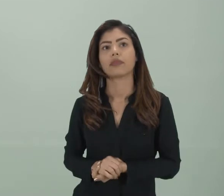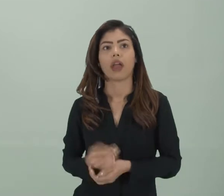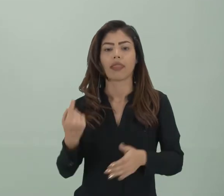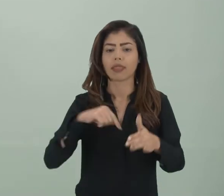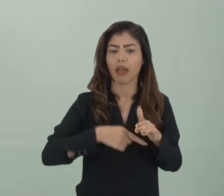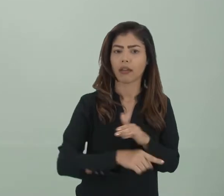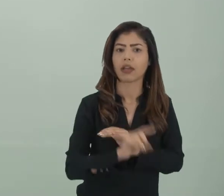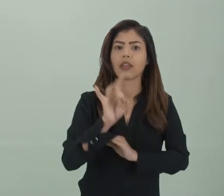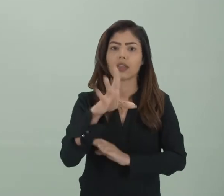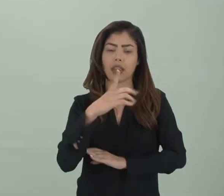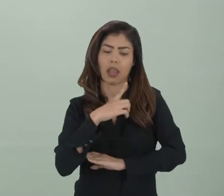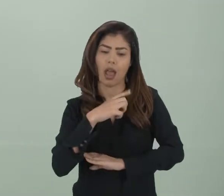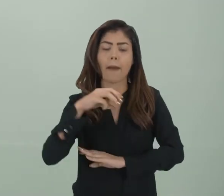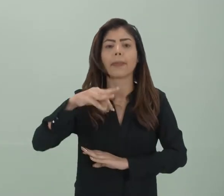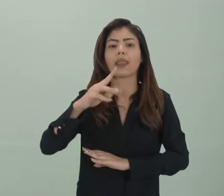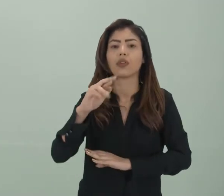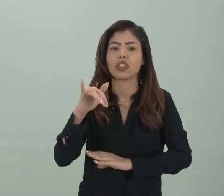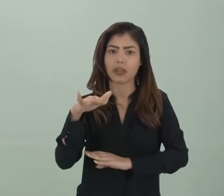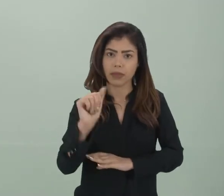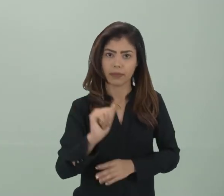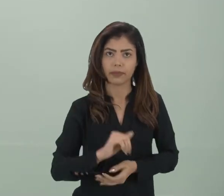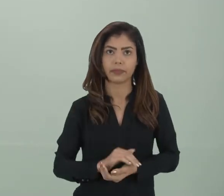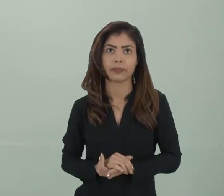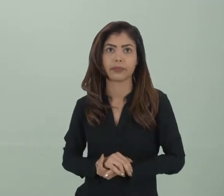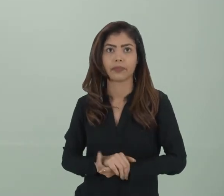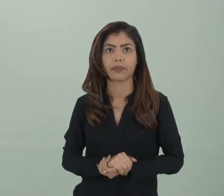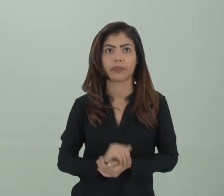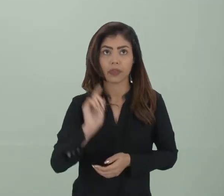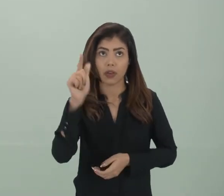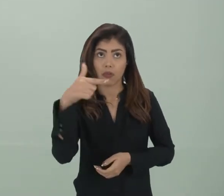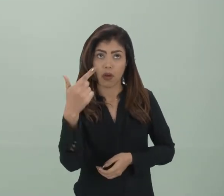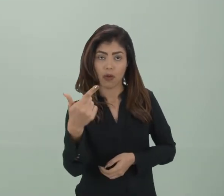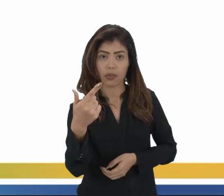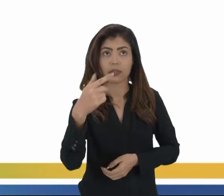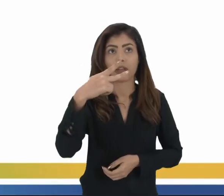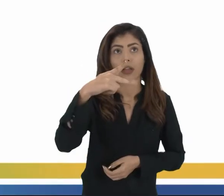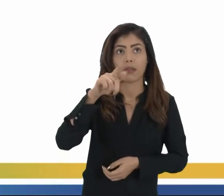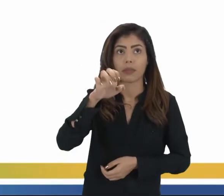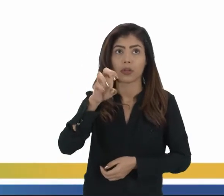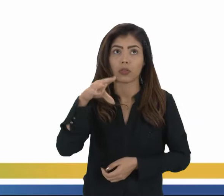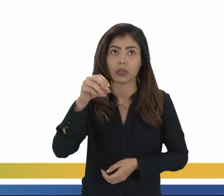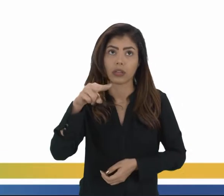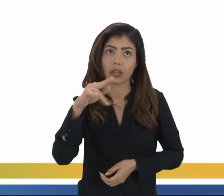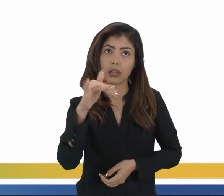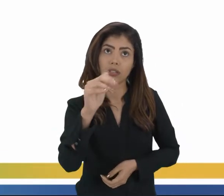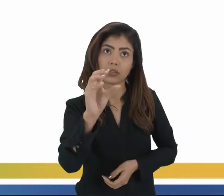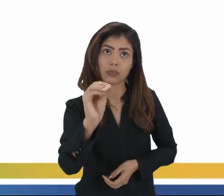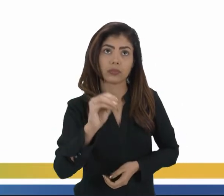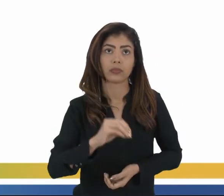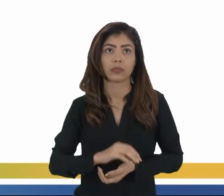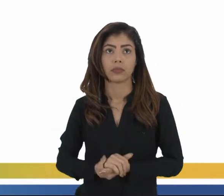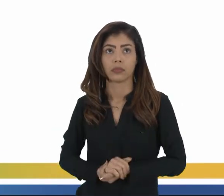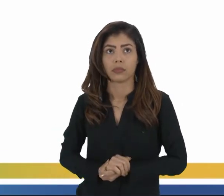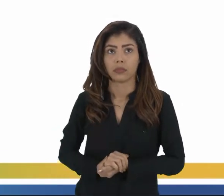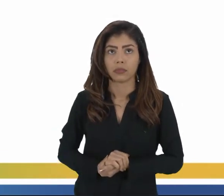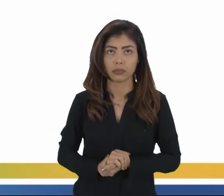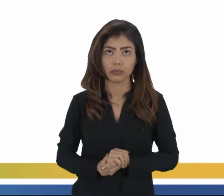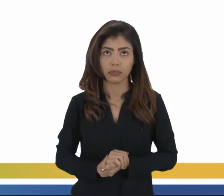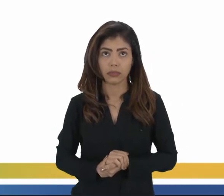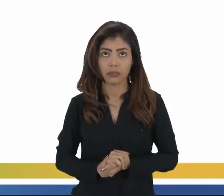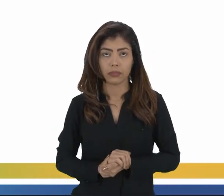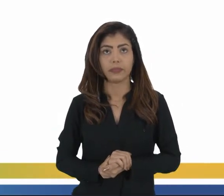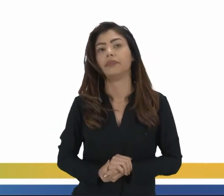eu tenho la metonímia. Uma outra figura de linguagem que está aparecendo agora no slide é